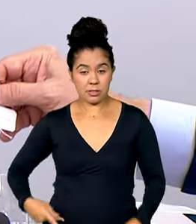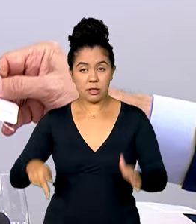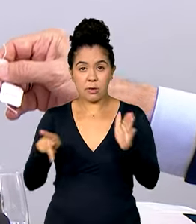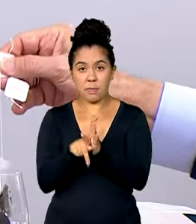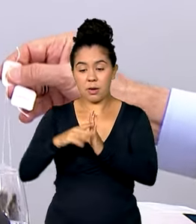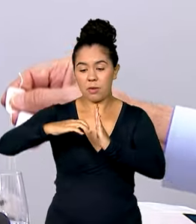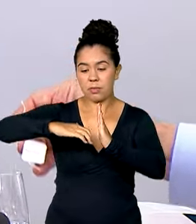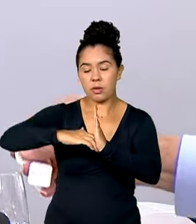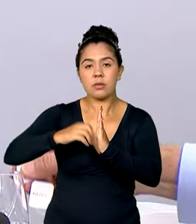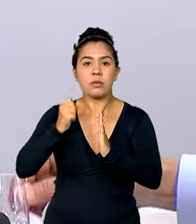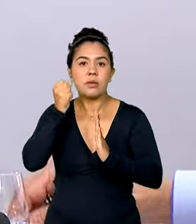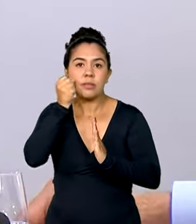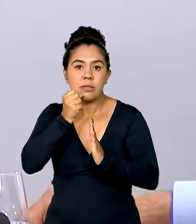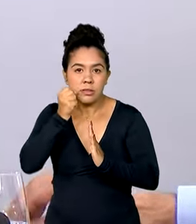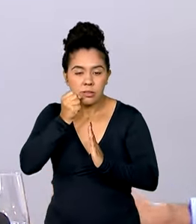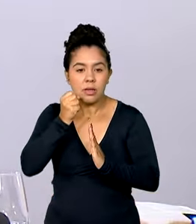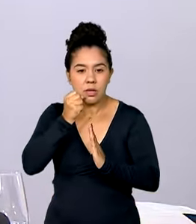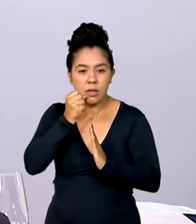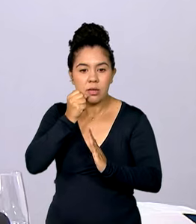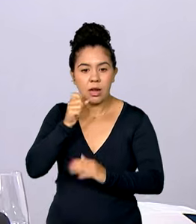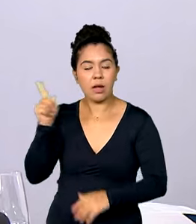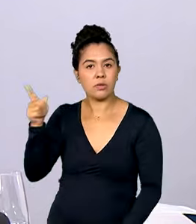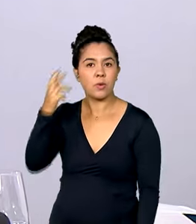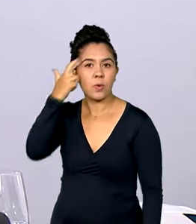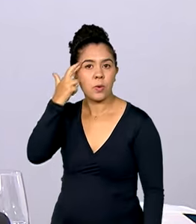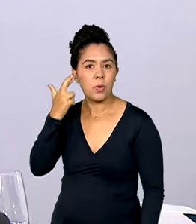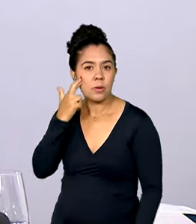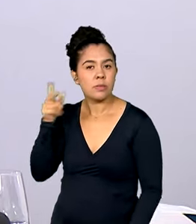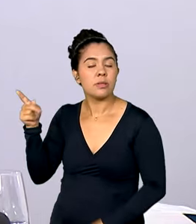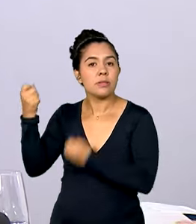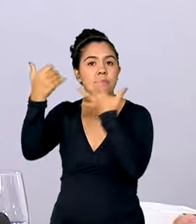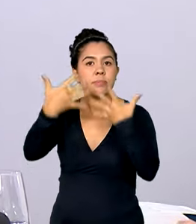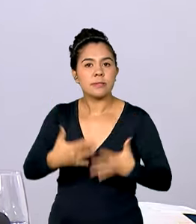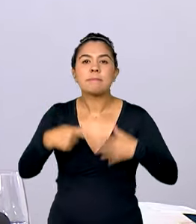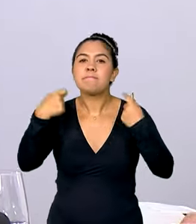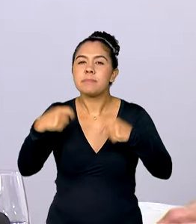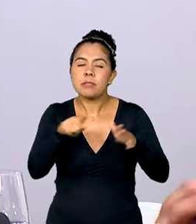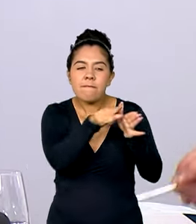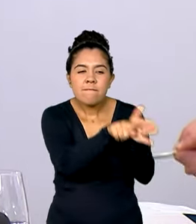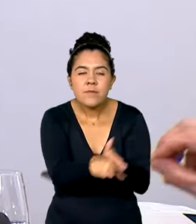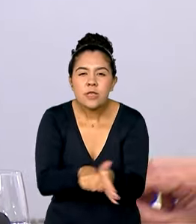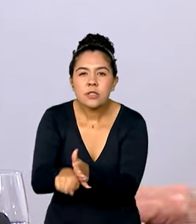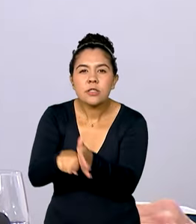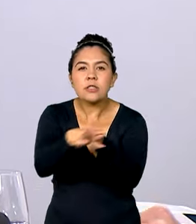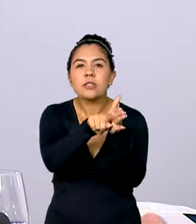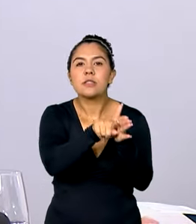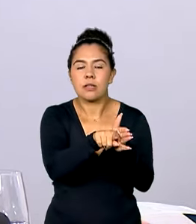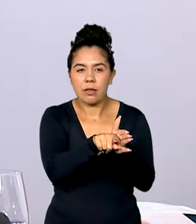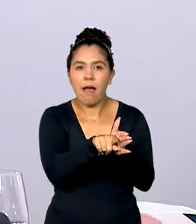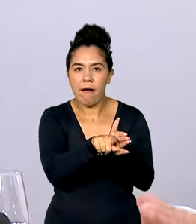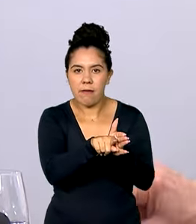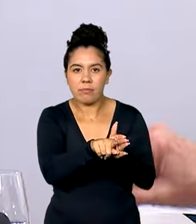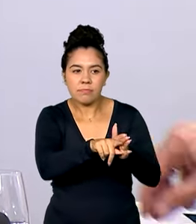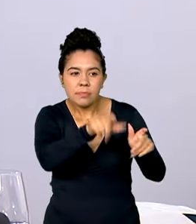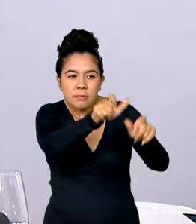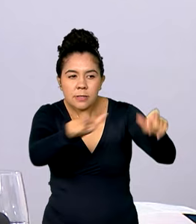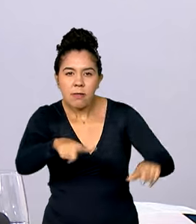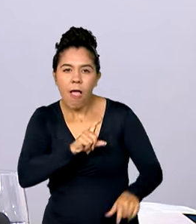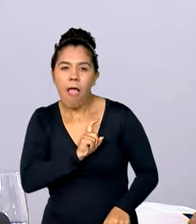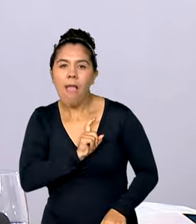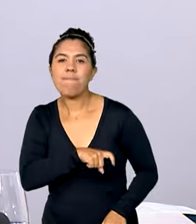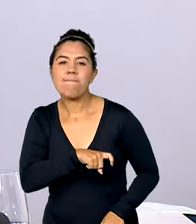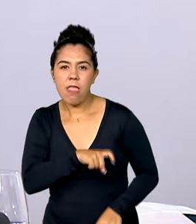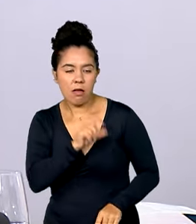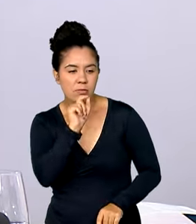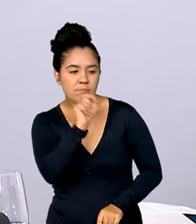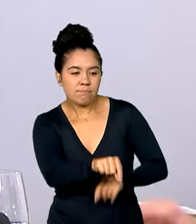Nacional disse que é preciso investigar os incêndios criminosos e punir os responsáveis. É muito evidente que,